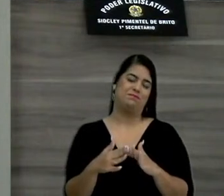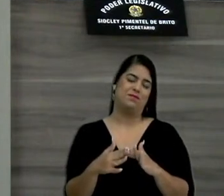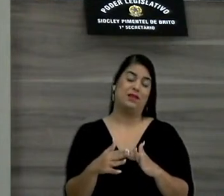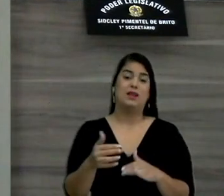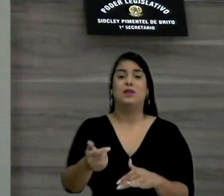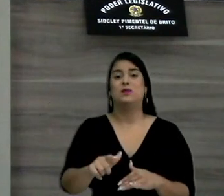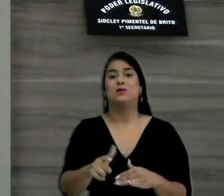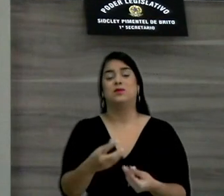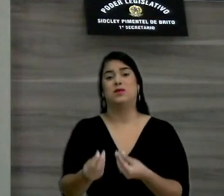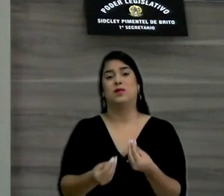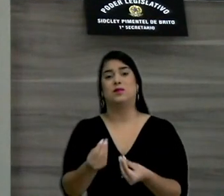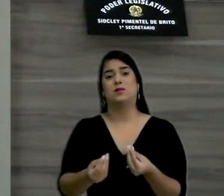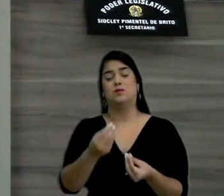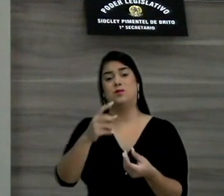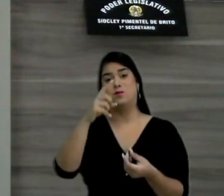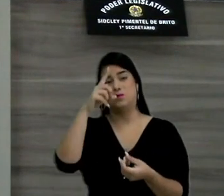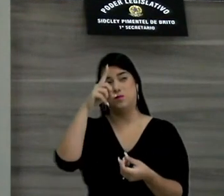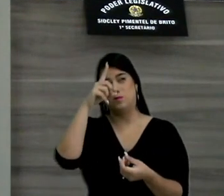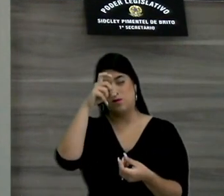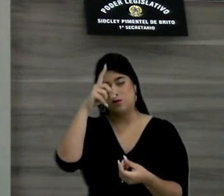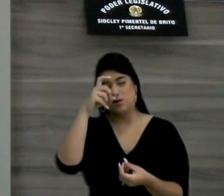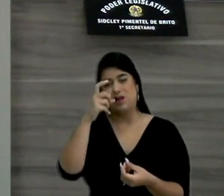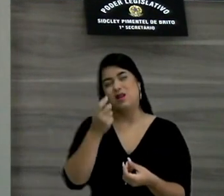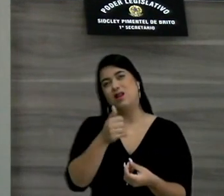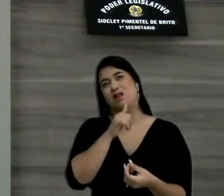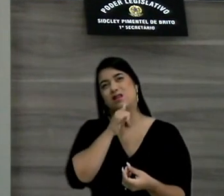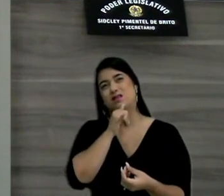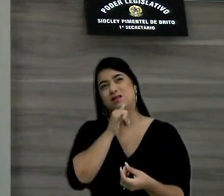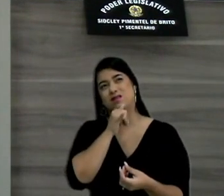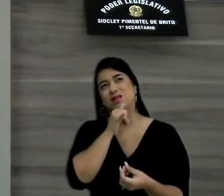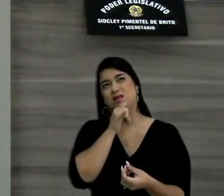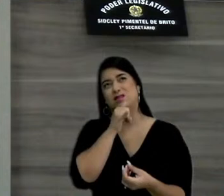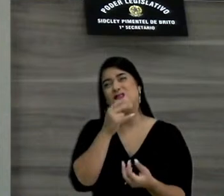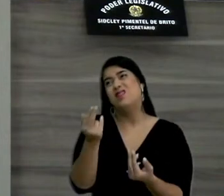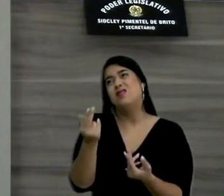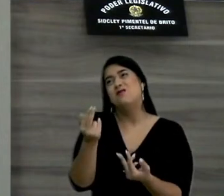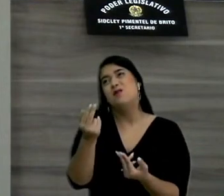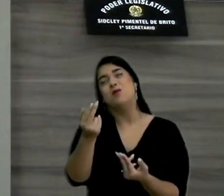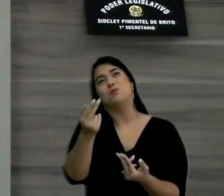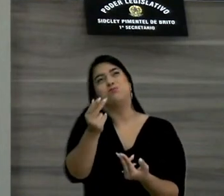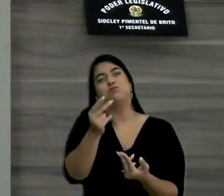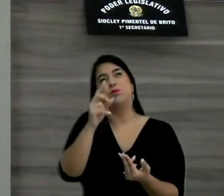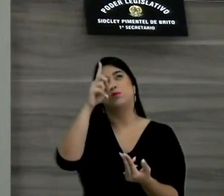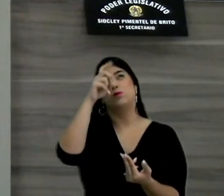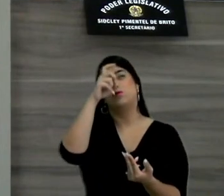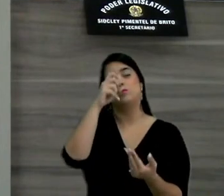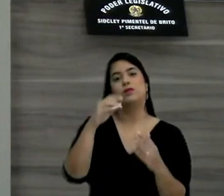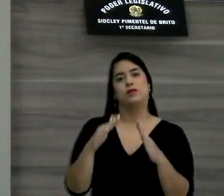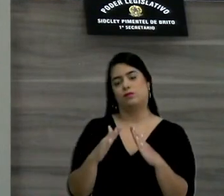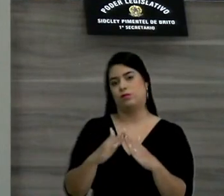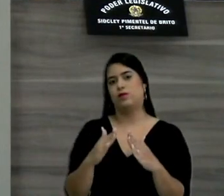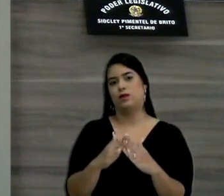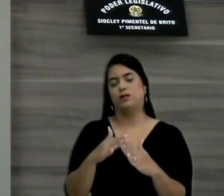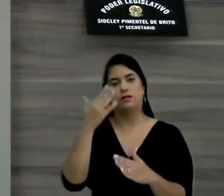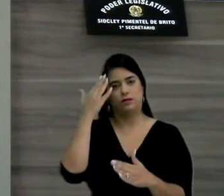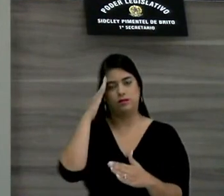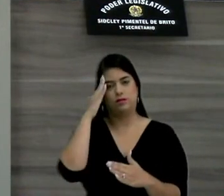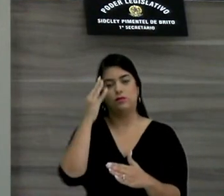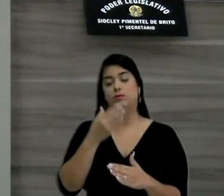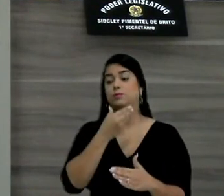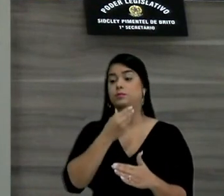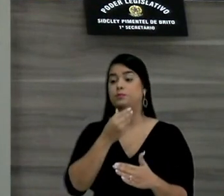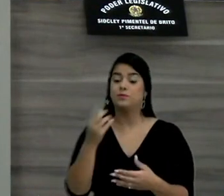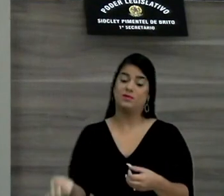de home car que apresenta relatório médico em que há indicação de home car permitindo assim que a menor retorne para sua